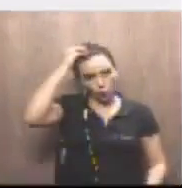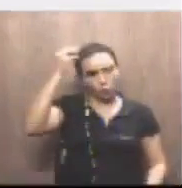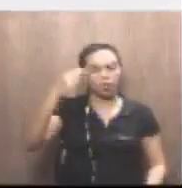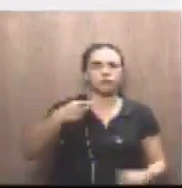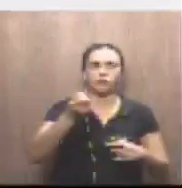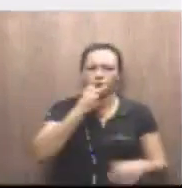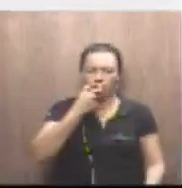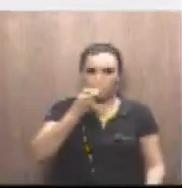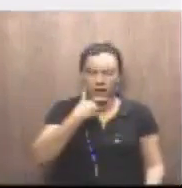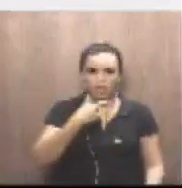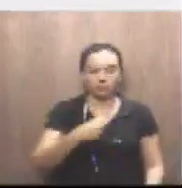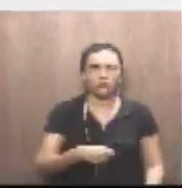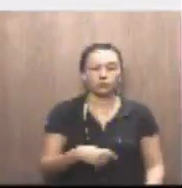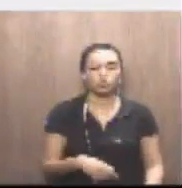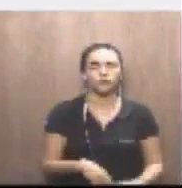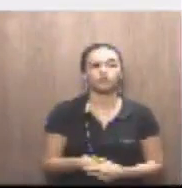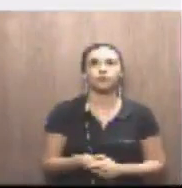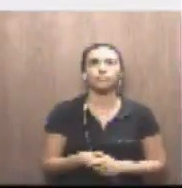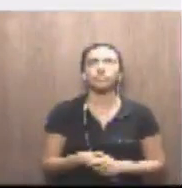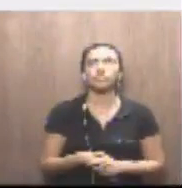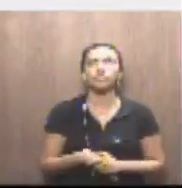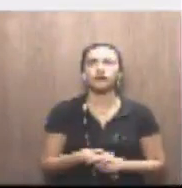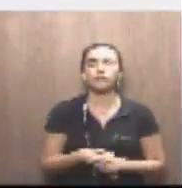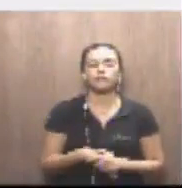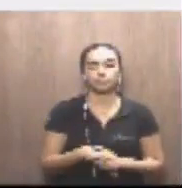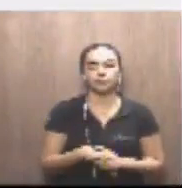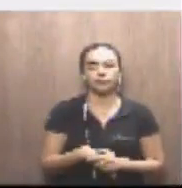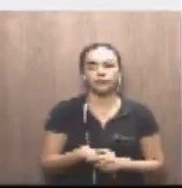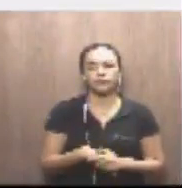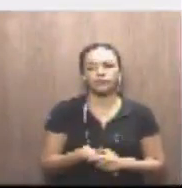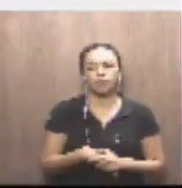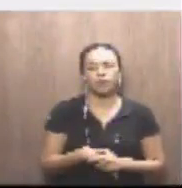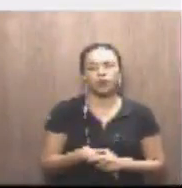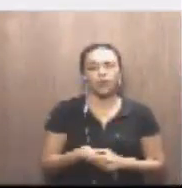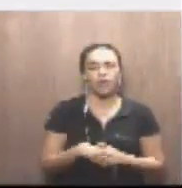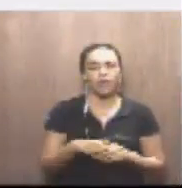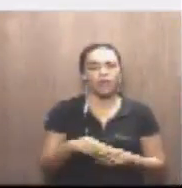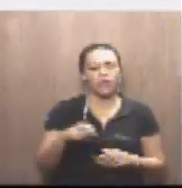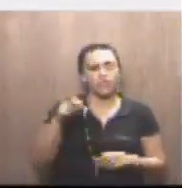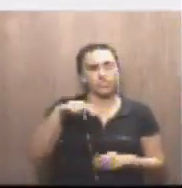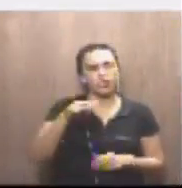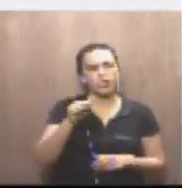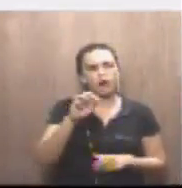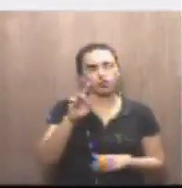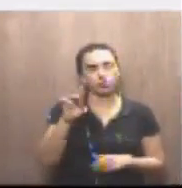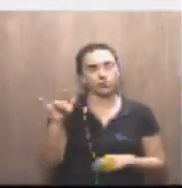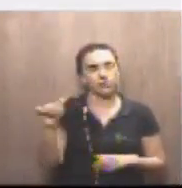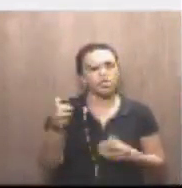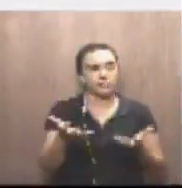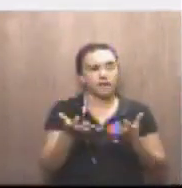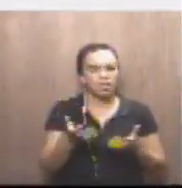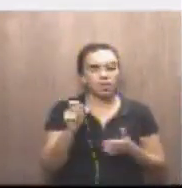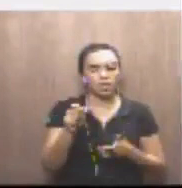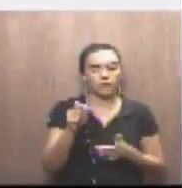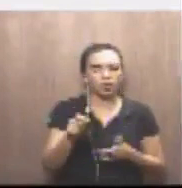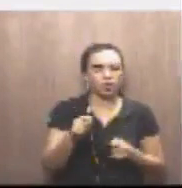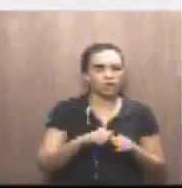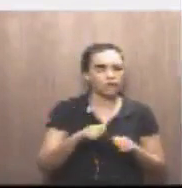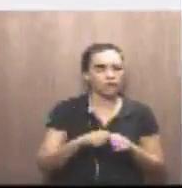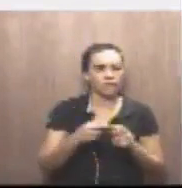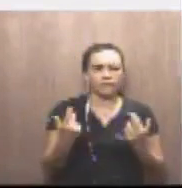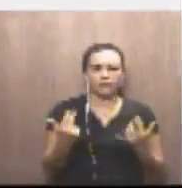anestésicas. O imprint previsto pela natureza para o cérebro do bebê, neste momento, seria aquele realizado